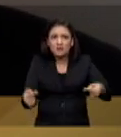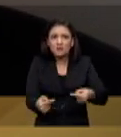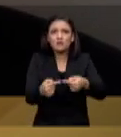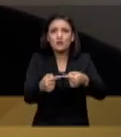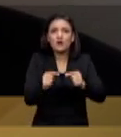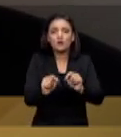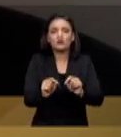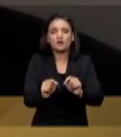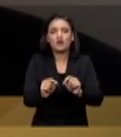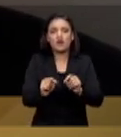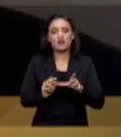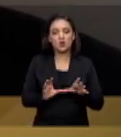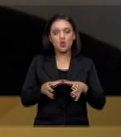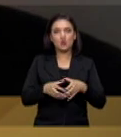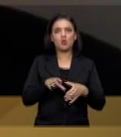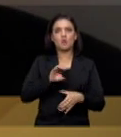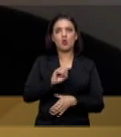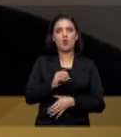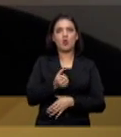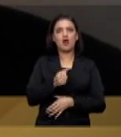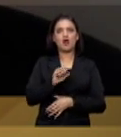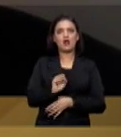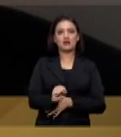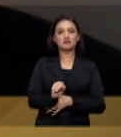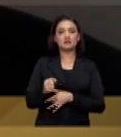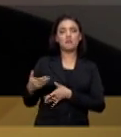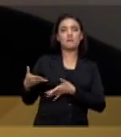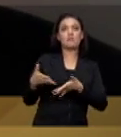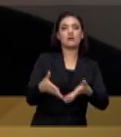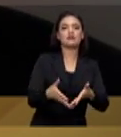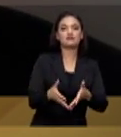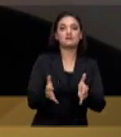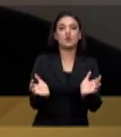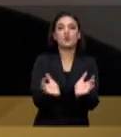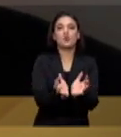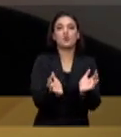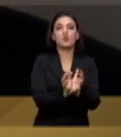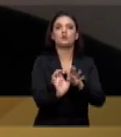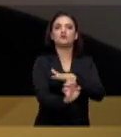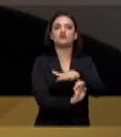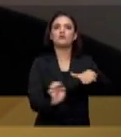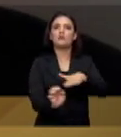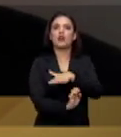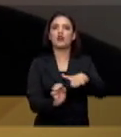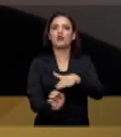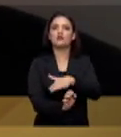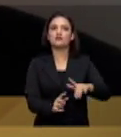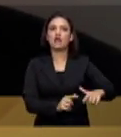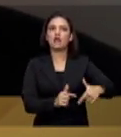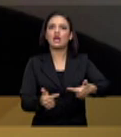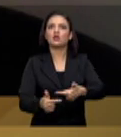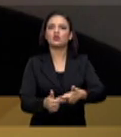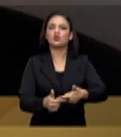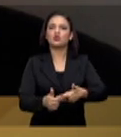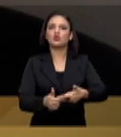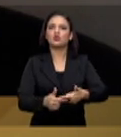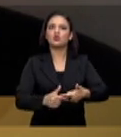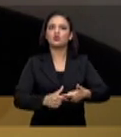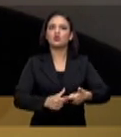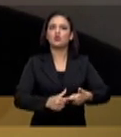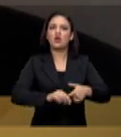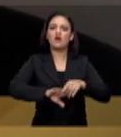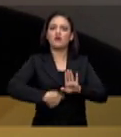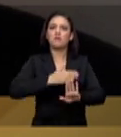o pertencimento do Grupo OAS ao cartel de empreiteiras que atuava de forma ilícita em